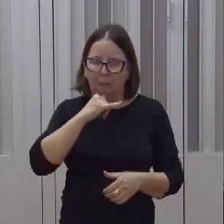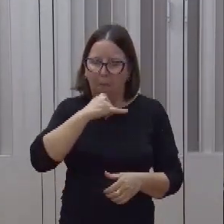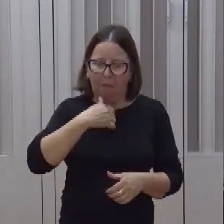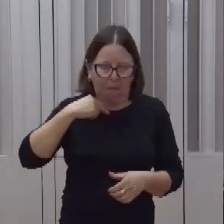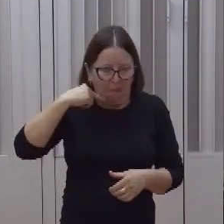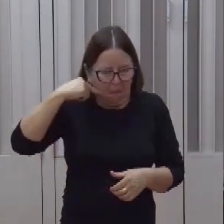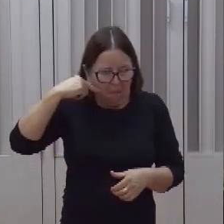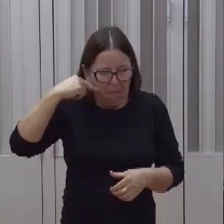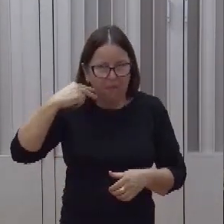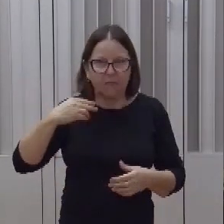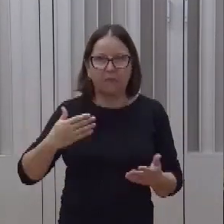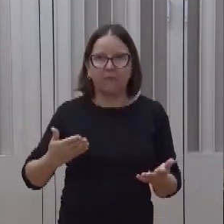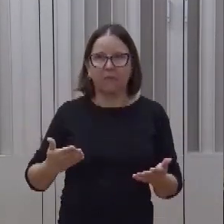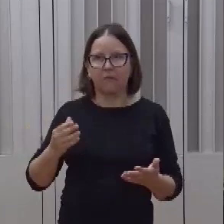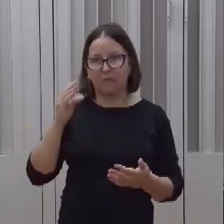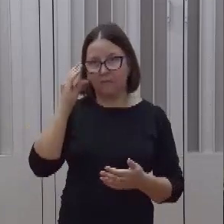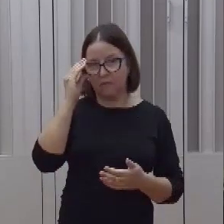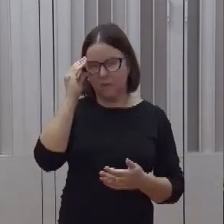medrosos,